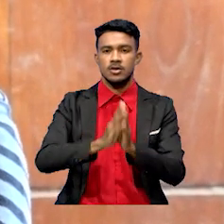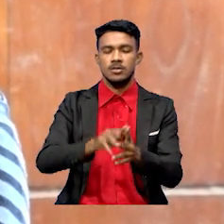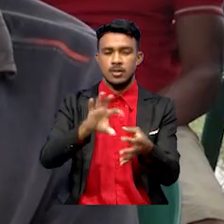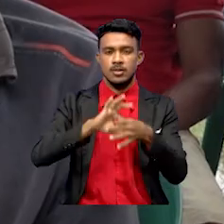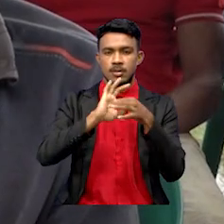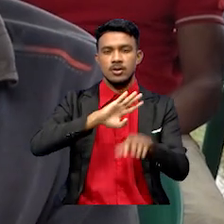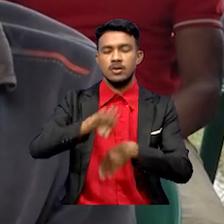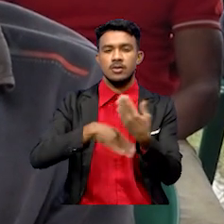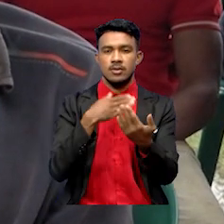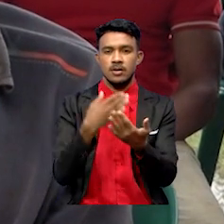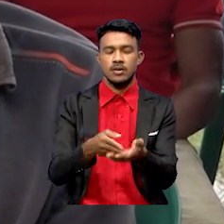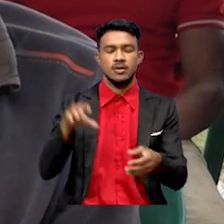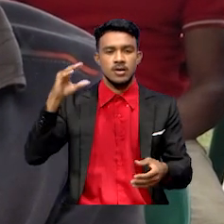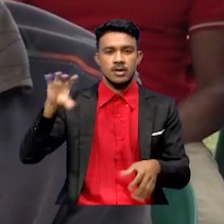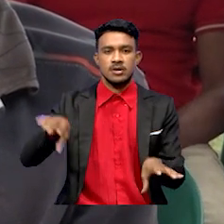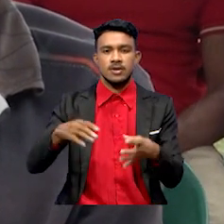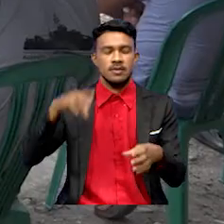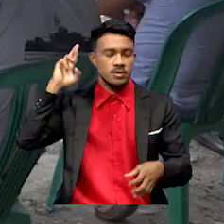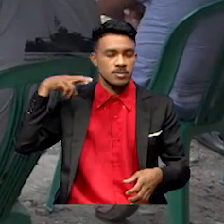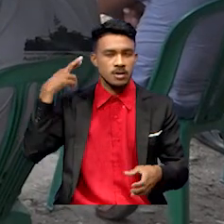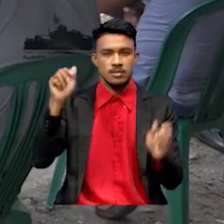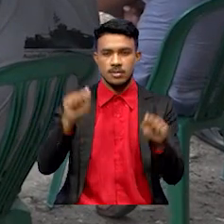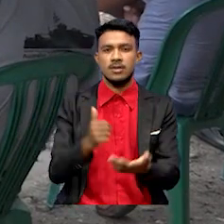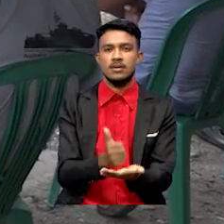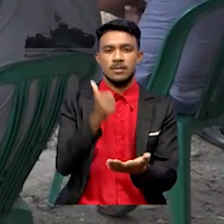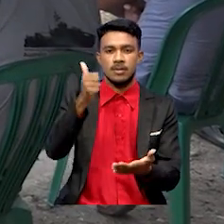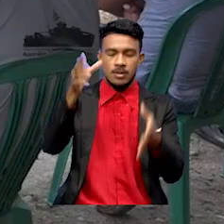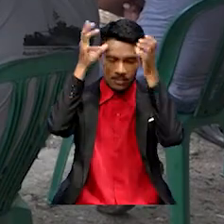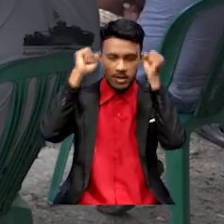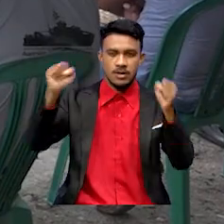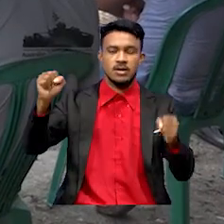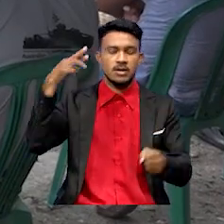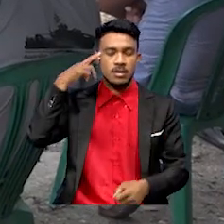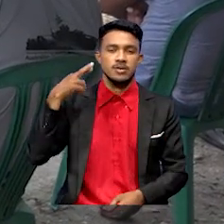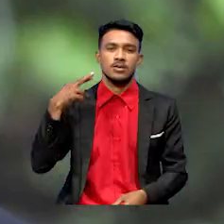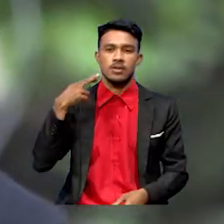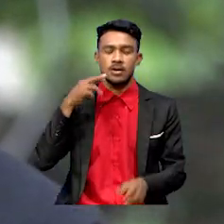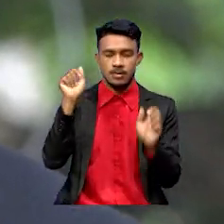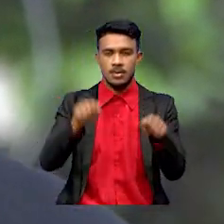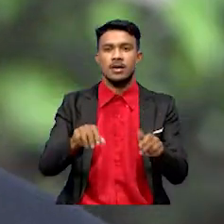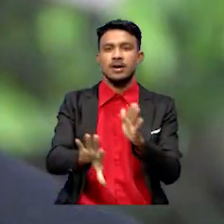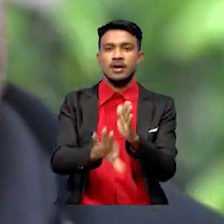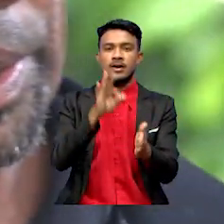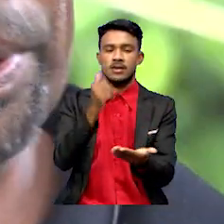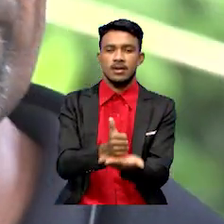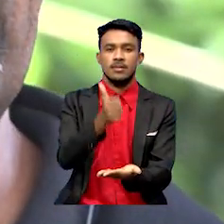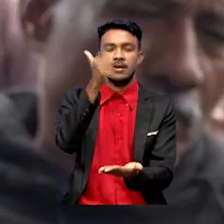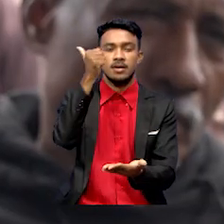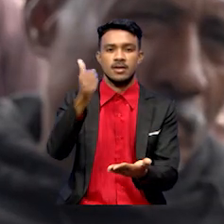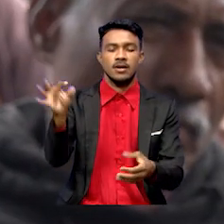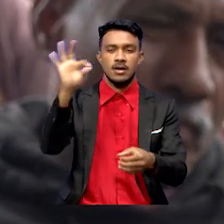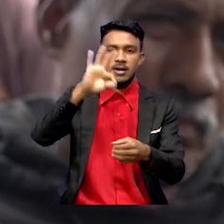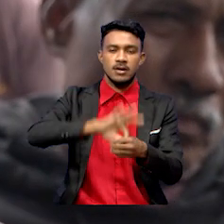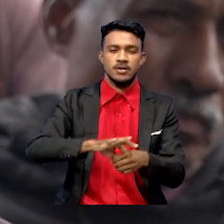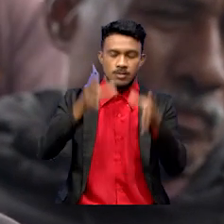Macás Liutang, onde foi vitória para candidato presidente da República José Ramos Horta. Belhetan vitória e eleição presidencial